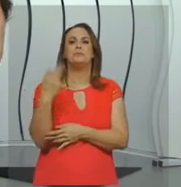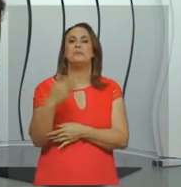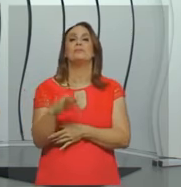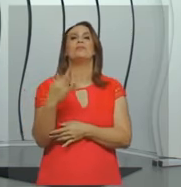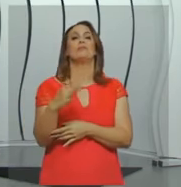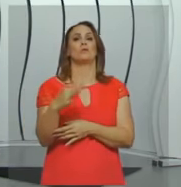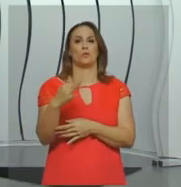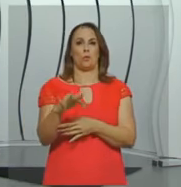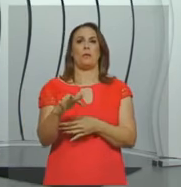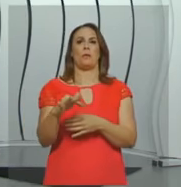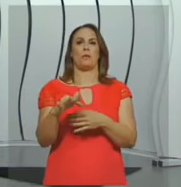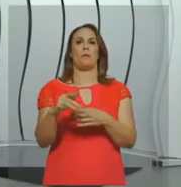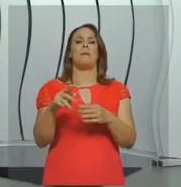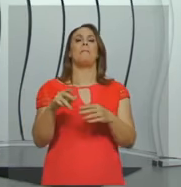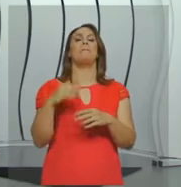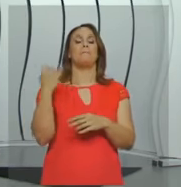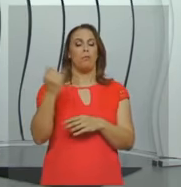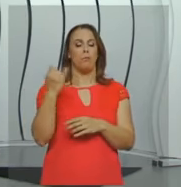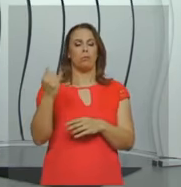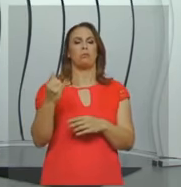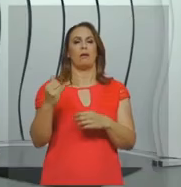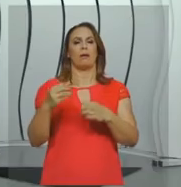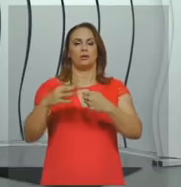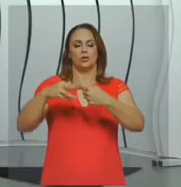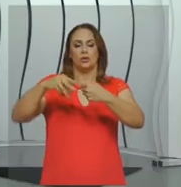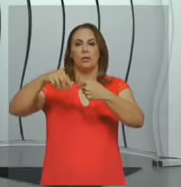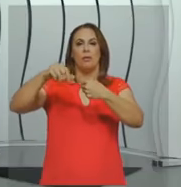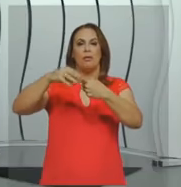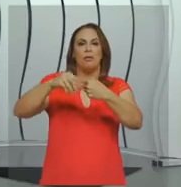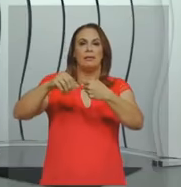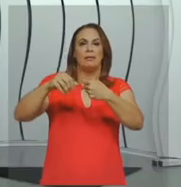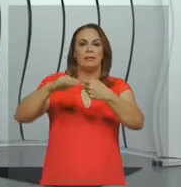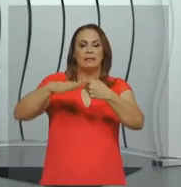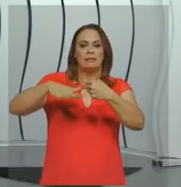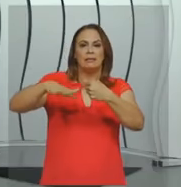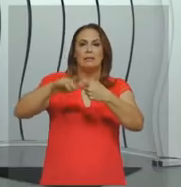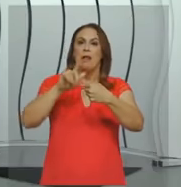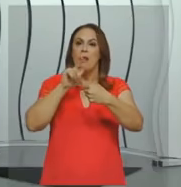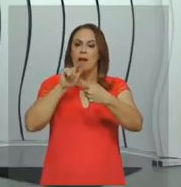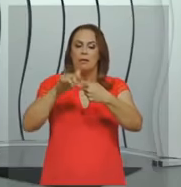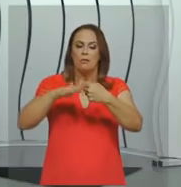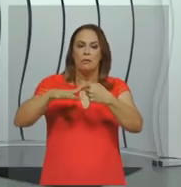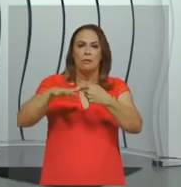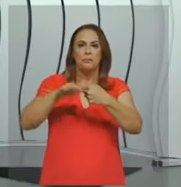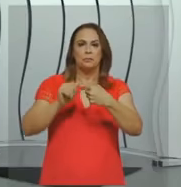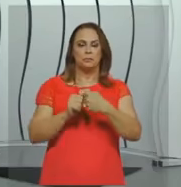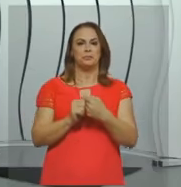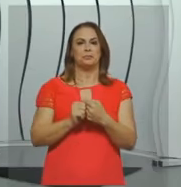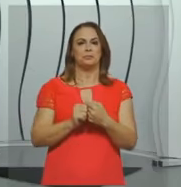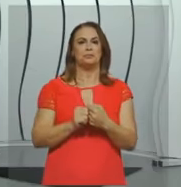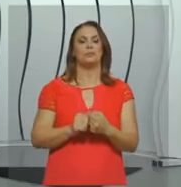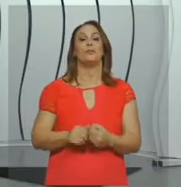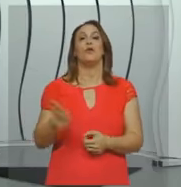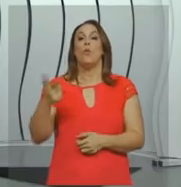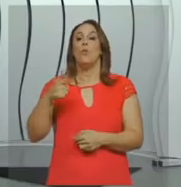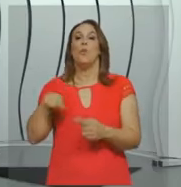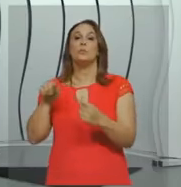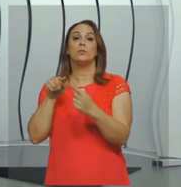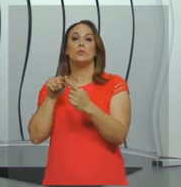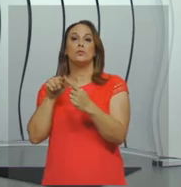até reduzir ou aumentar. Outros tipos de articulação. Na cabeça, olha, é uma articulação